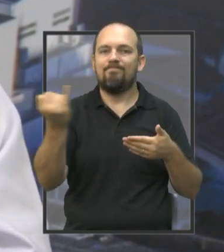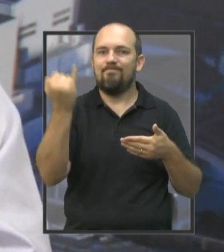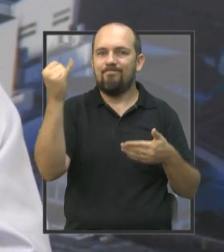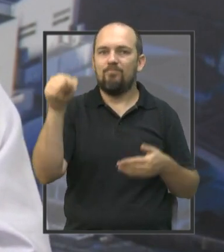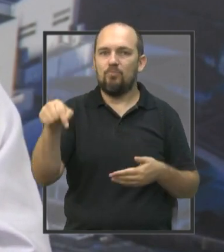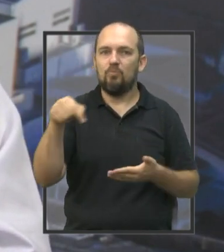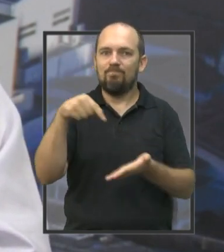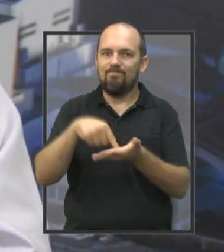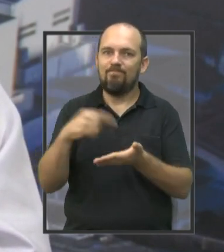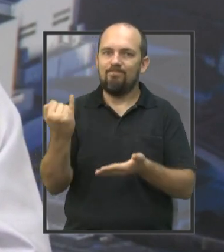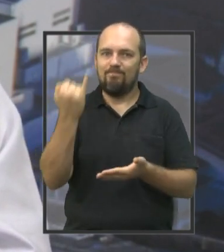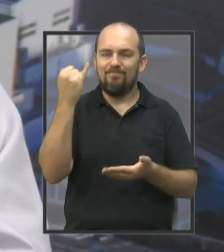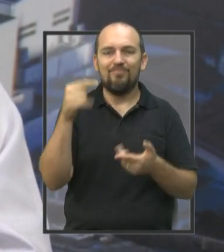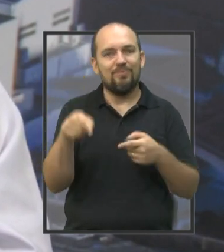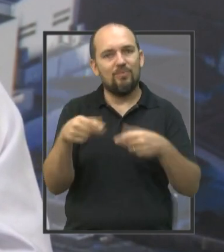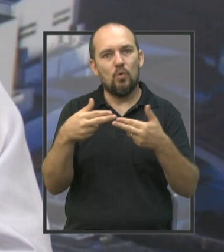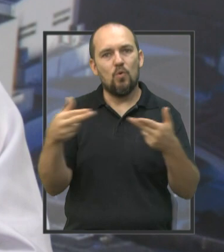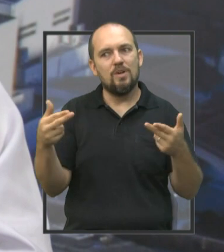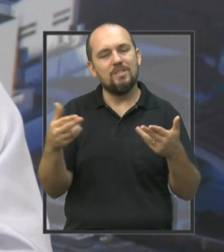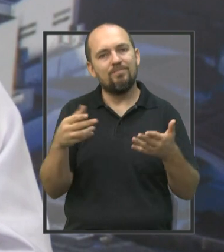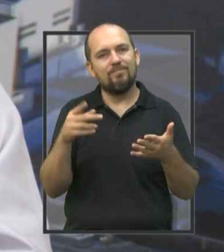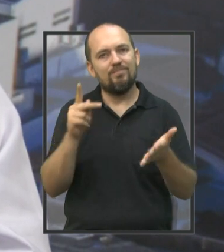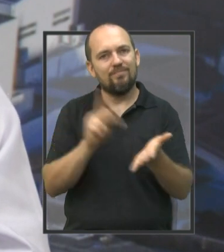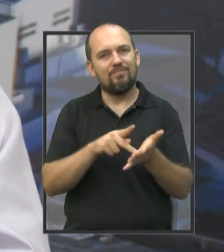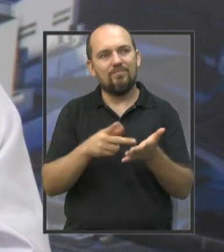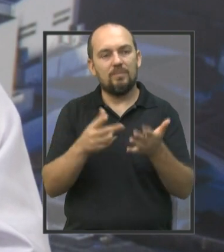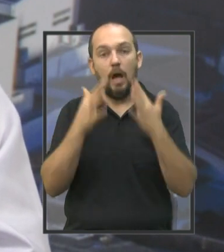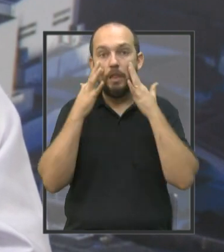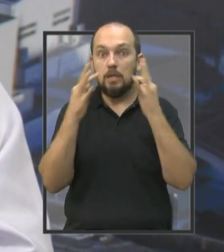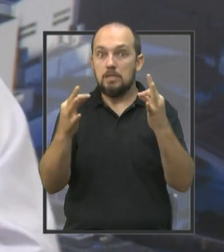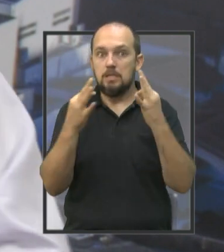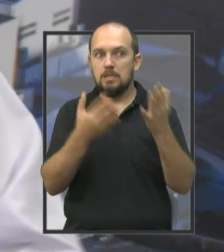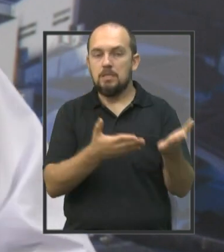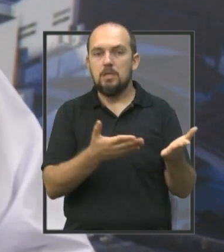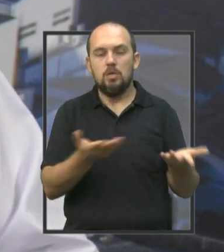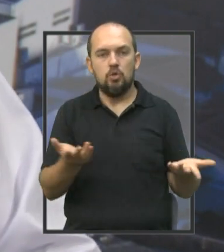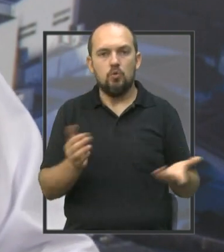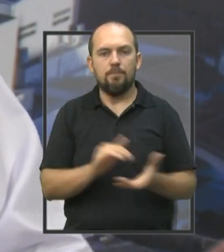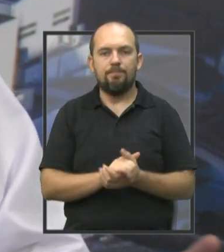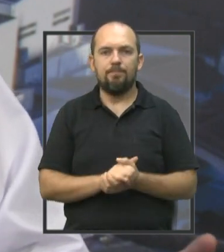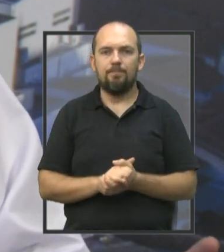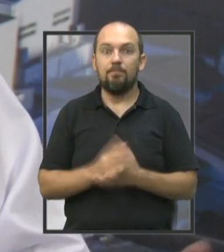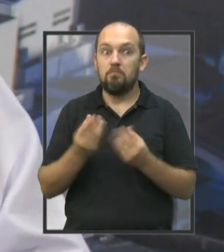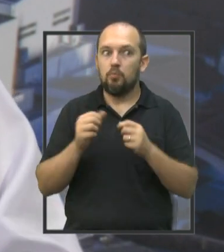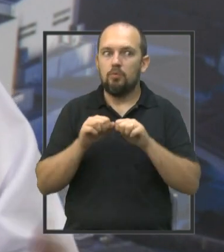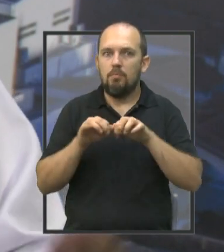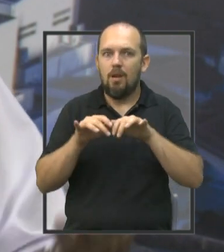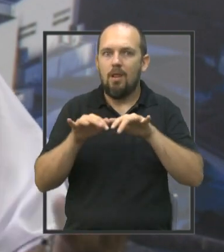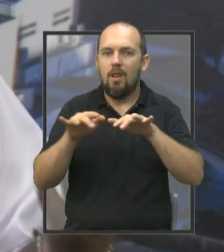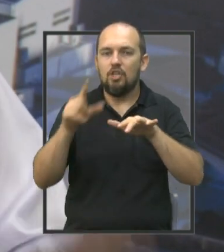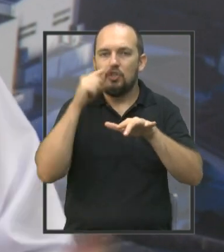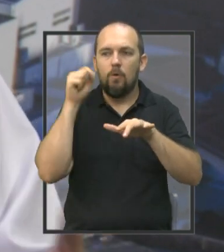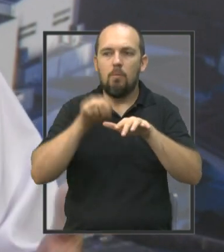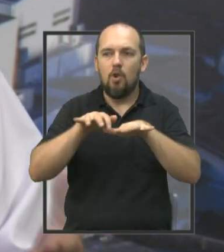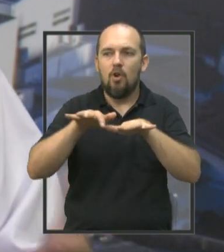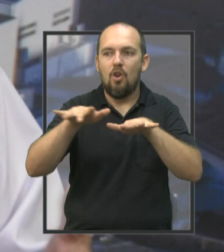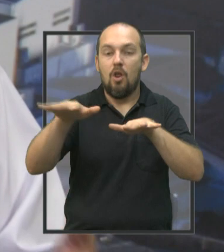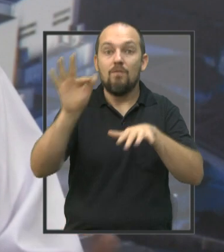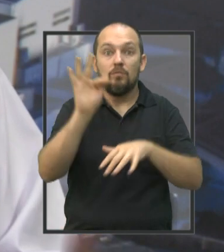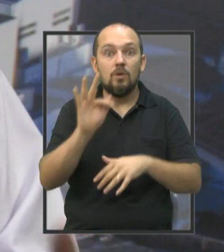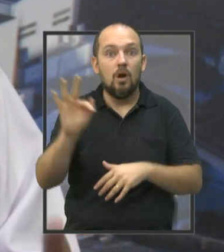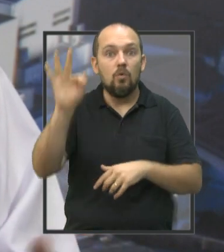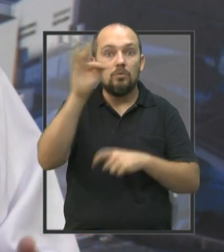importante da cidade. É uma coisa que realmente chama atenção. O município, entendeu? Se desenvolveu muito ali. O município se desenvolveu. Uma faculdade